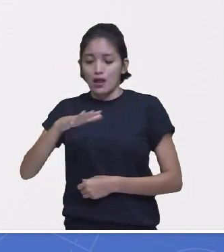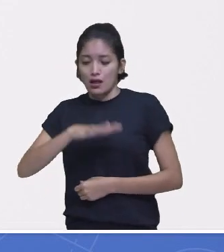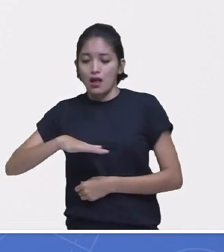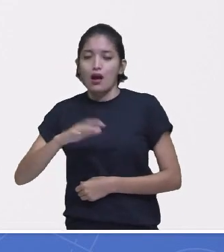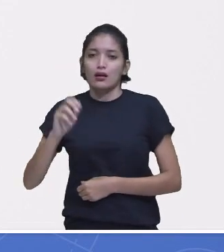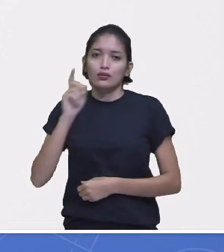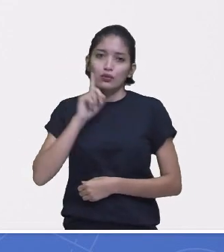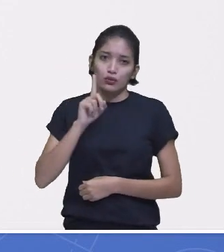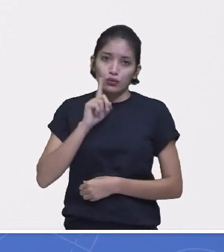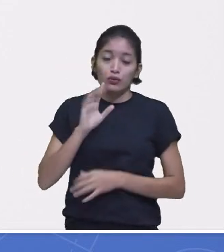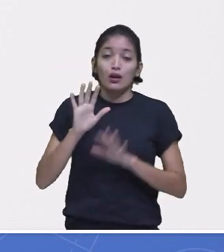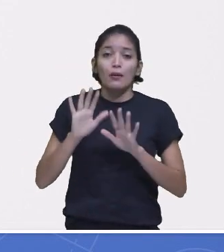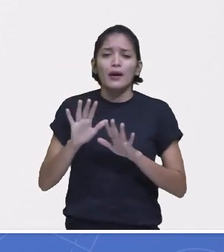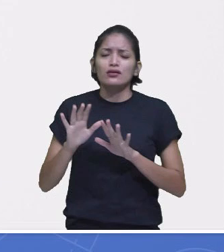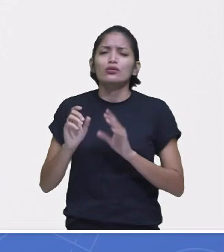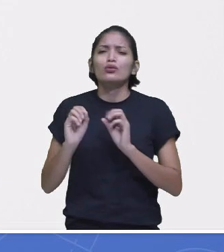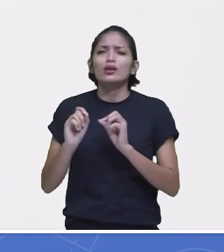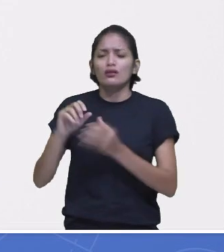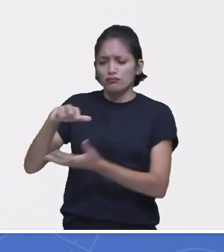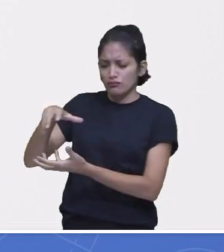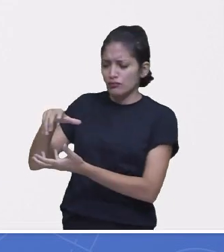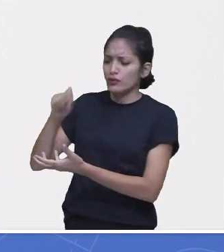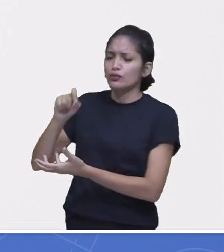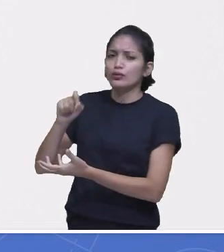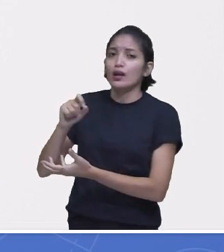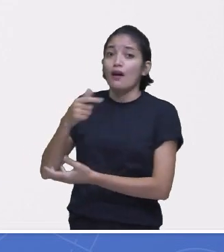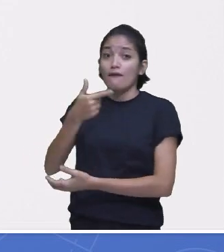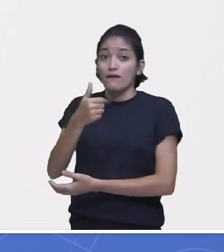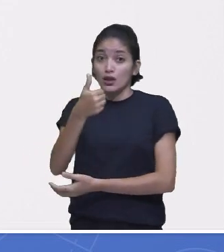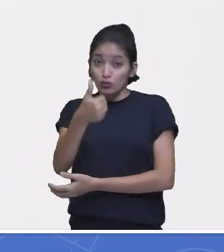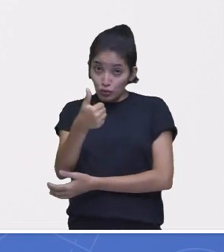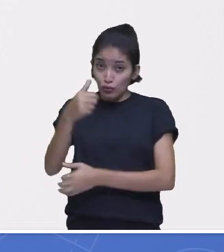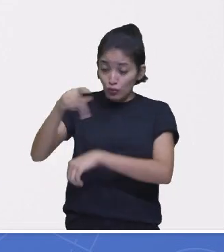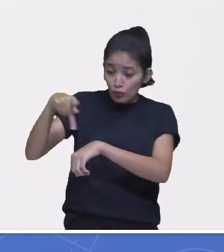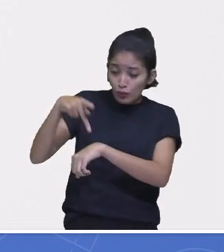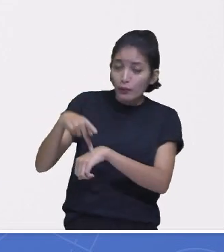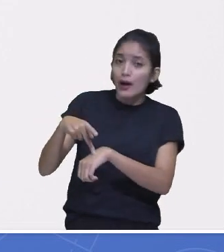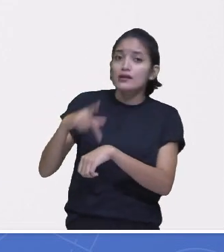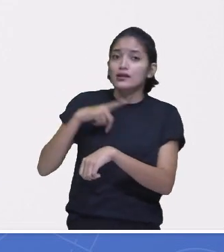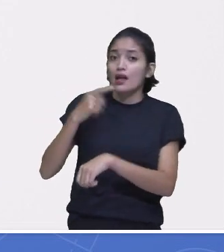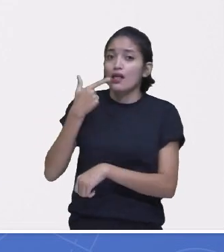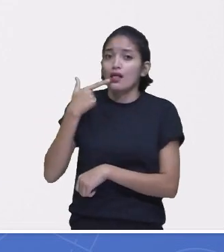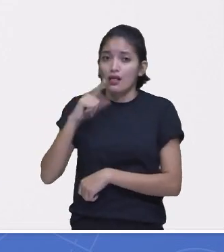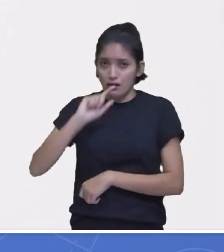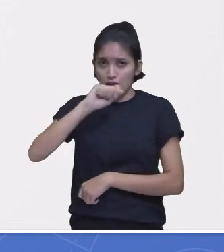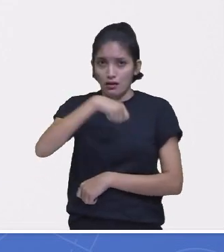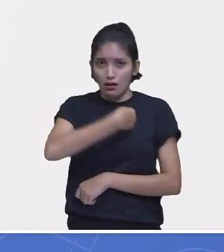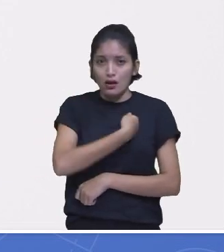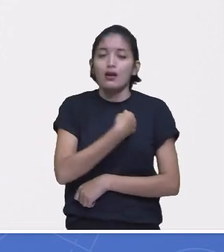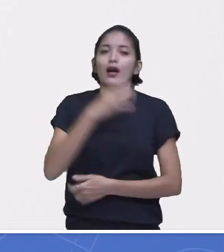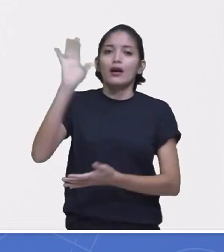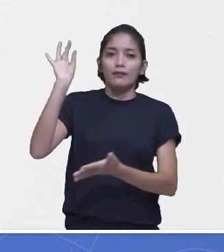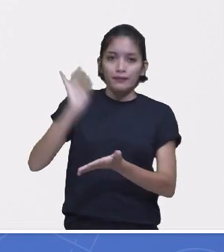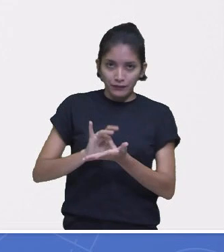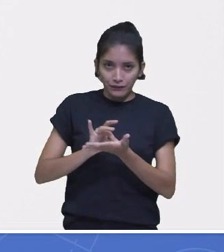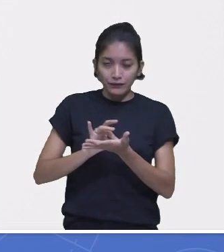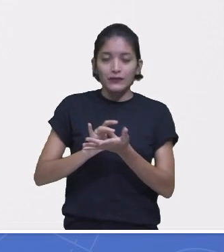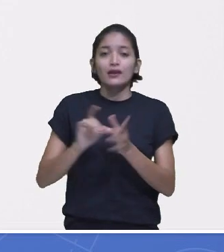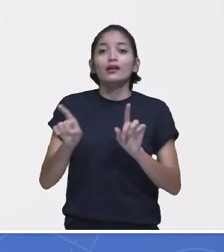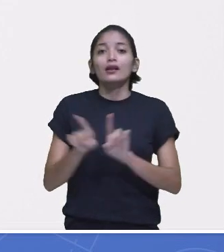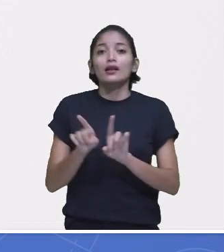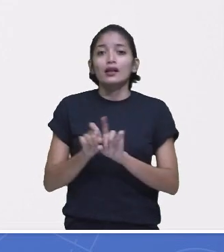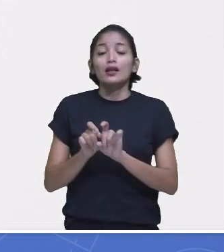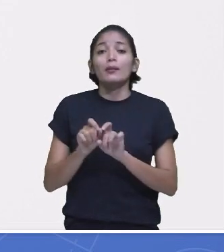Quando falamos do mundo hispânico, são os 21 países que compreende, que tem a língua espanhola como língua oficial e até